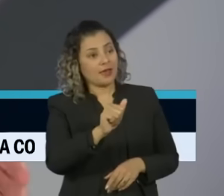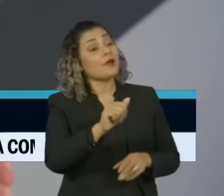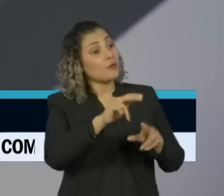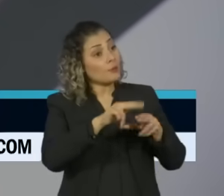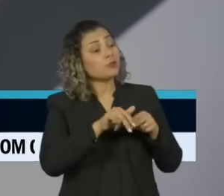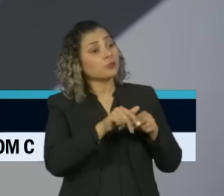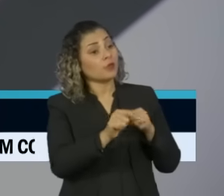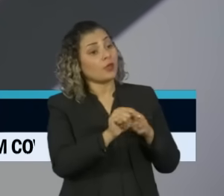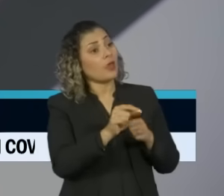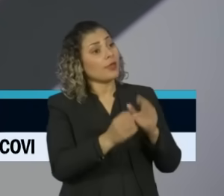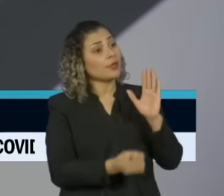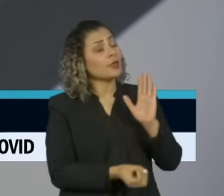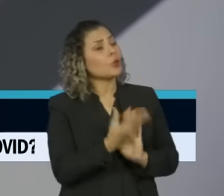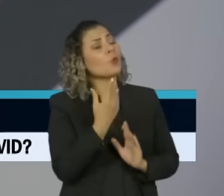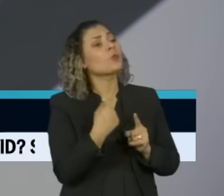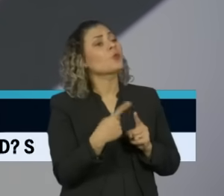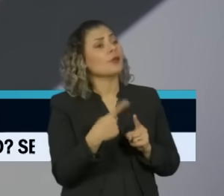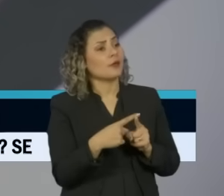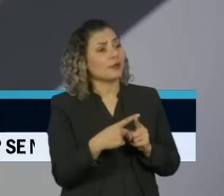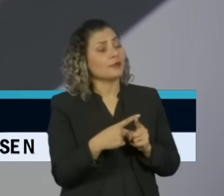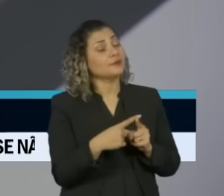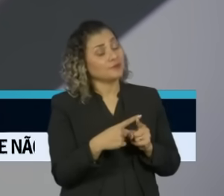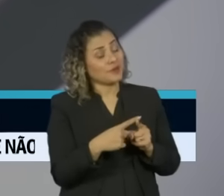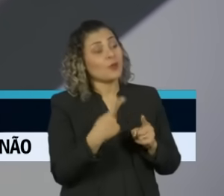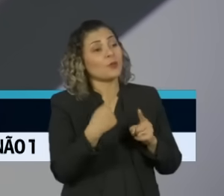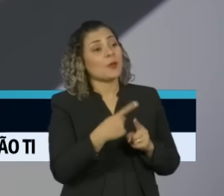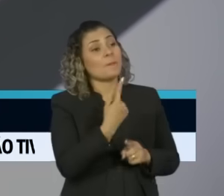O Fleming isola em